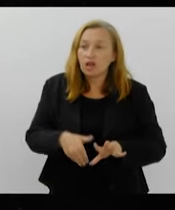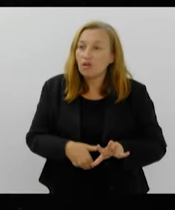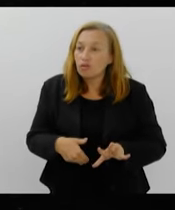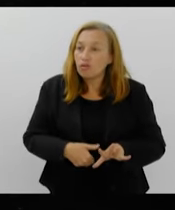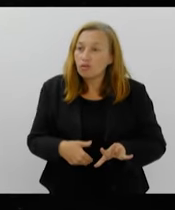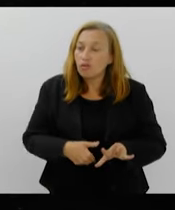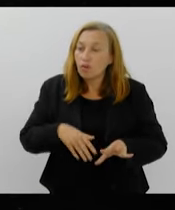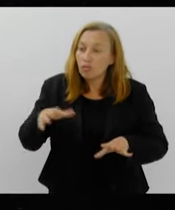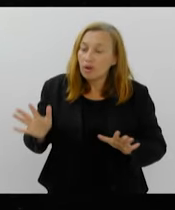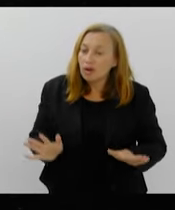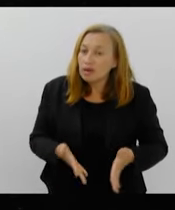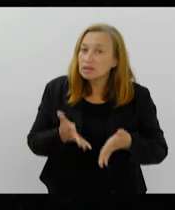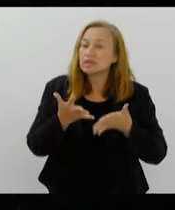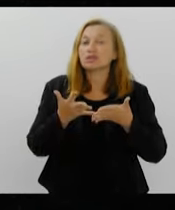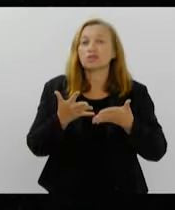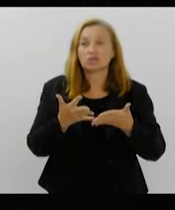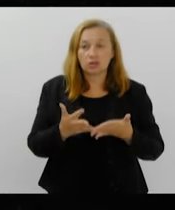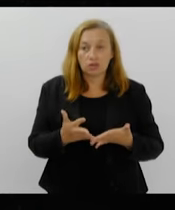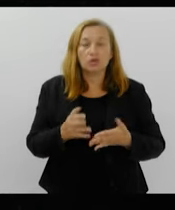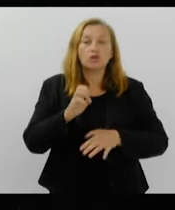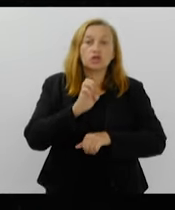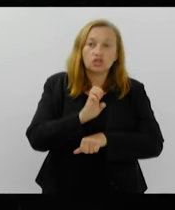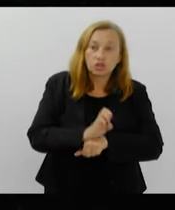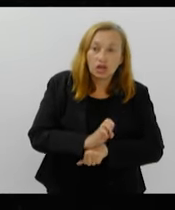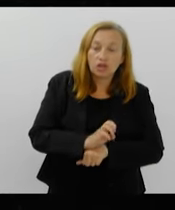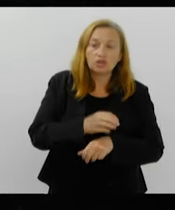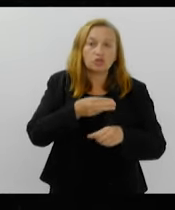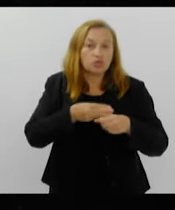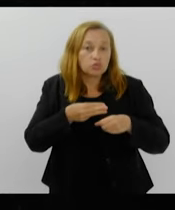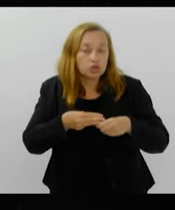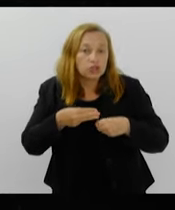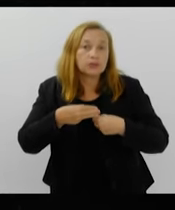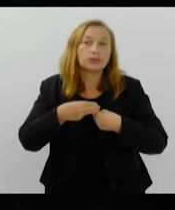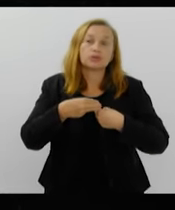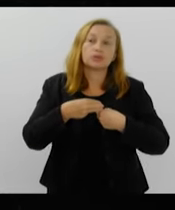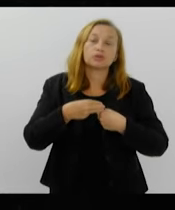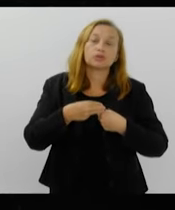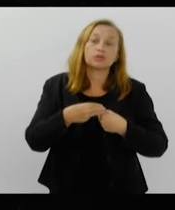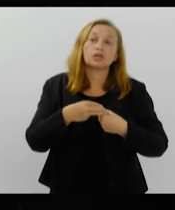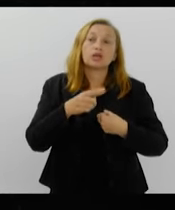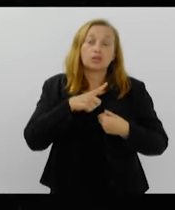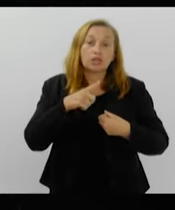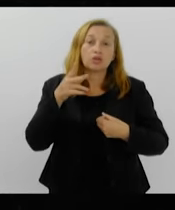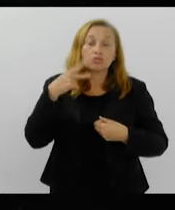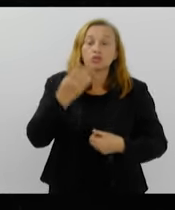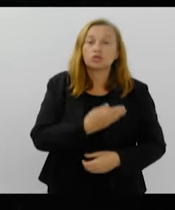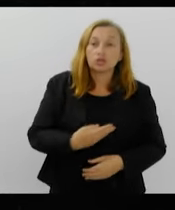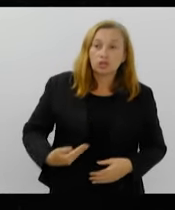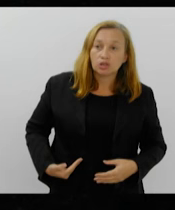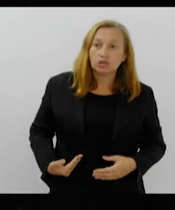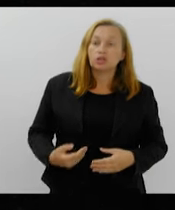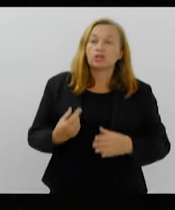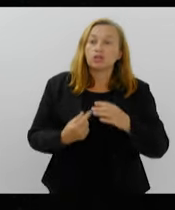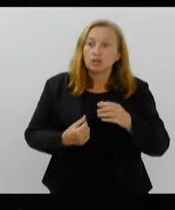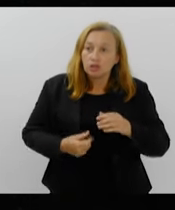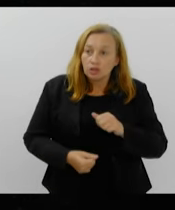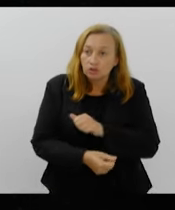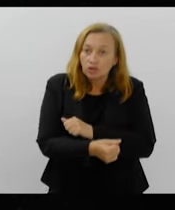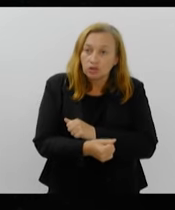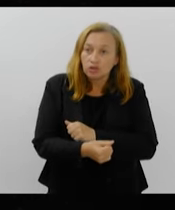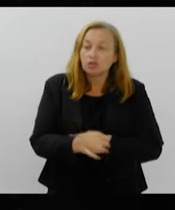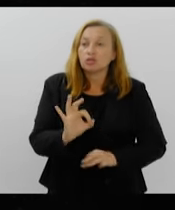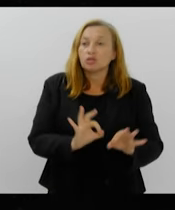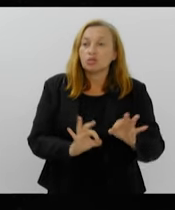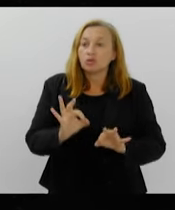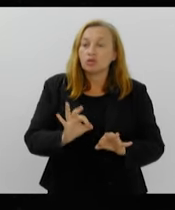para incentivar estados municípios a terem políticas públicas a investirem em programas